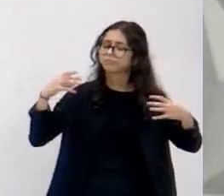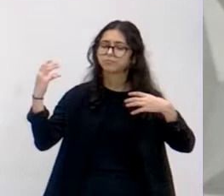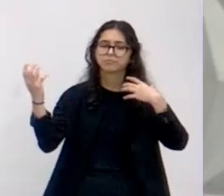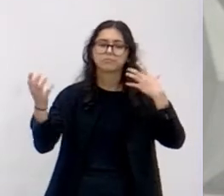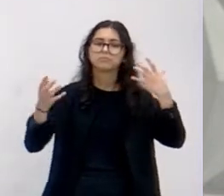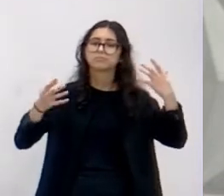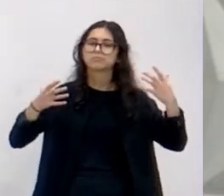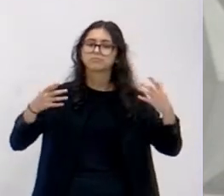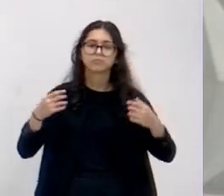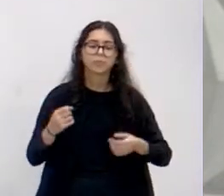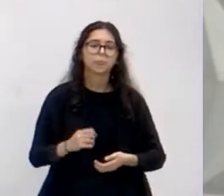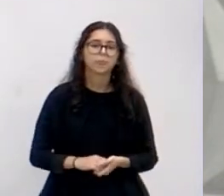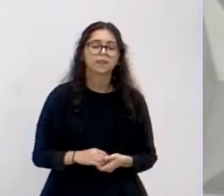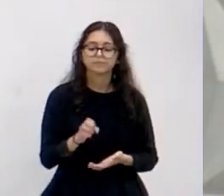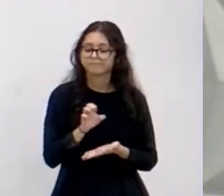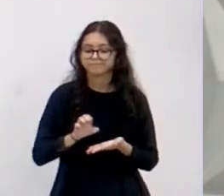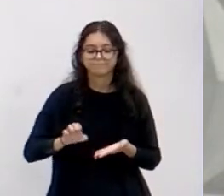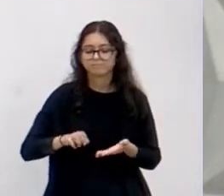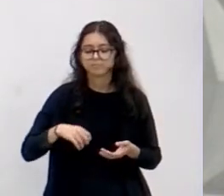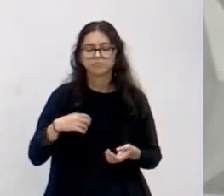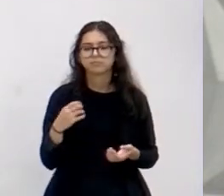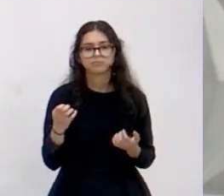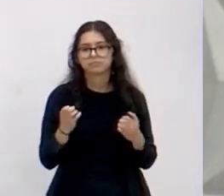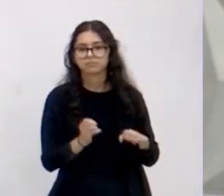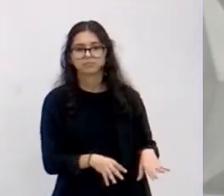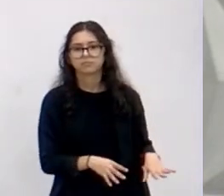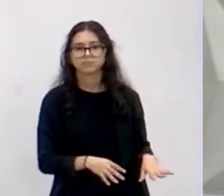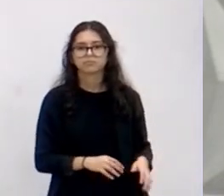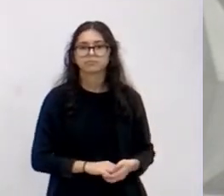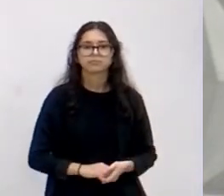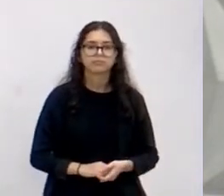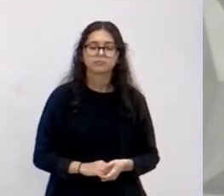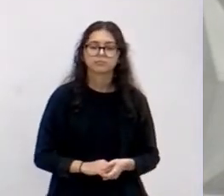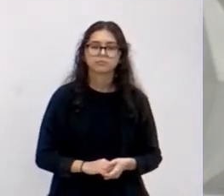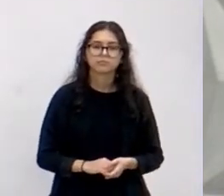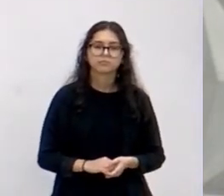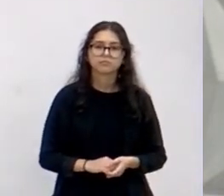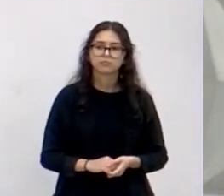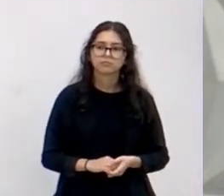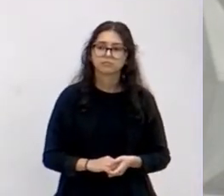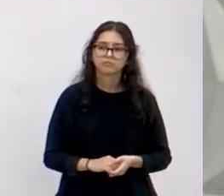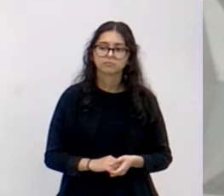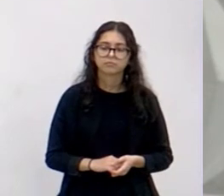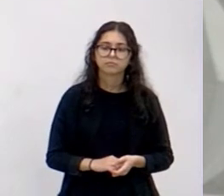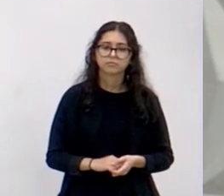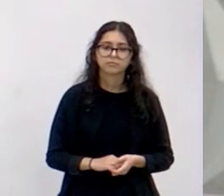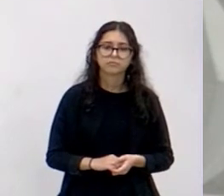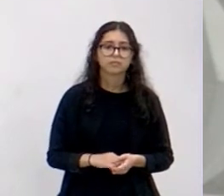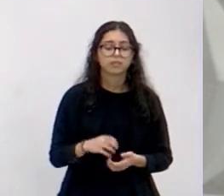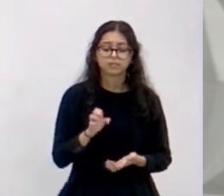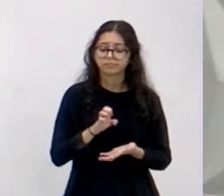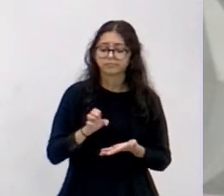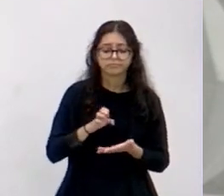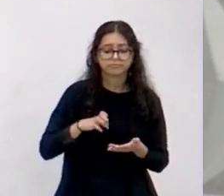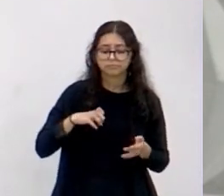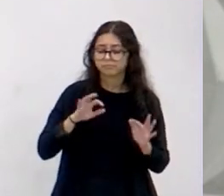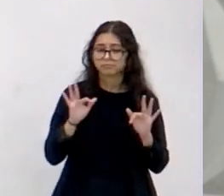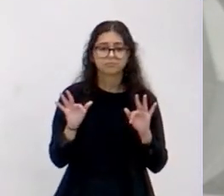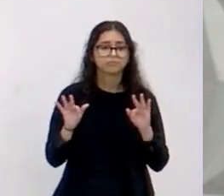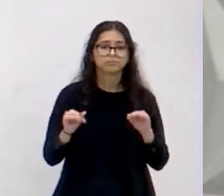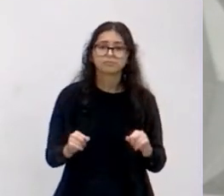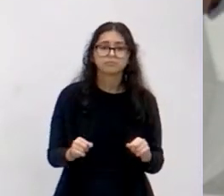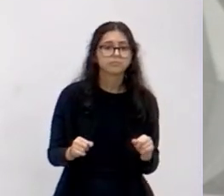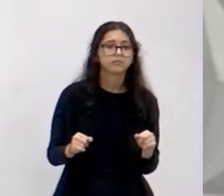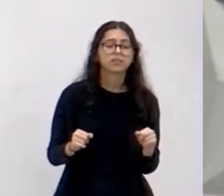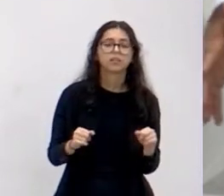não para mim chega olhar já deu já deu acabou não tenho mais